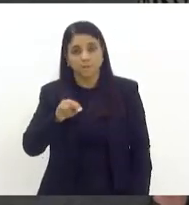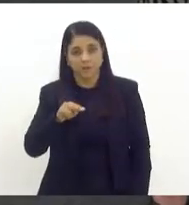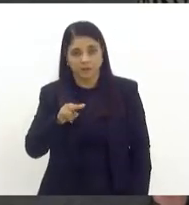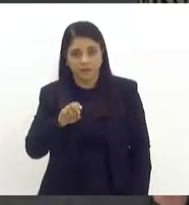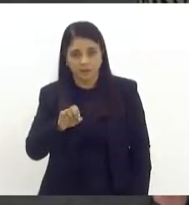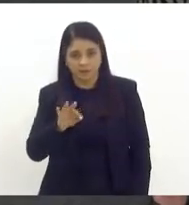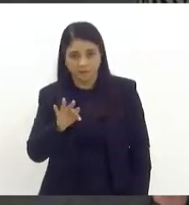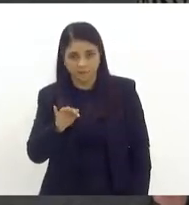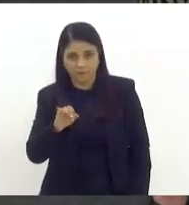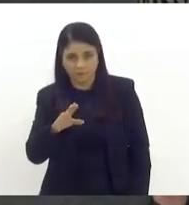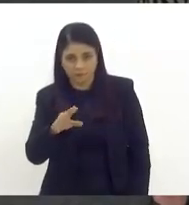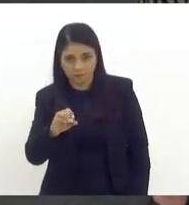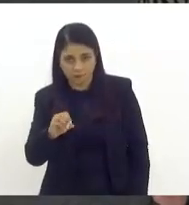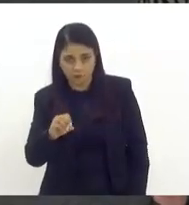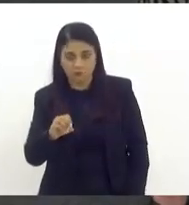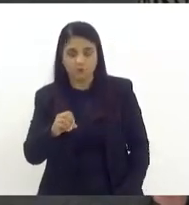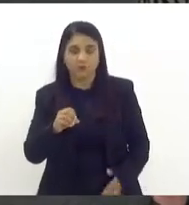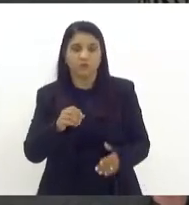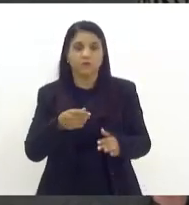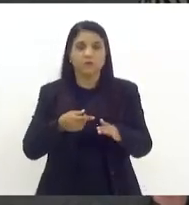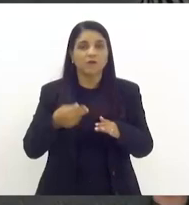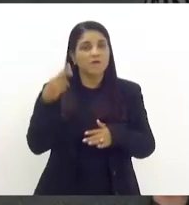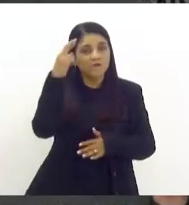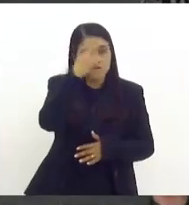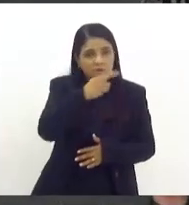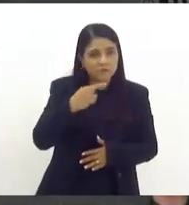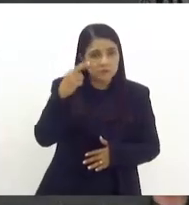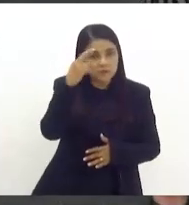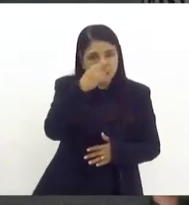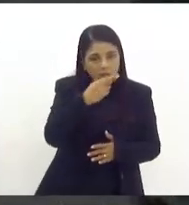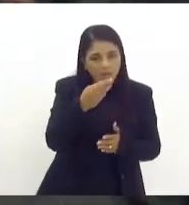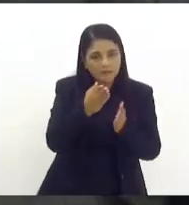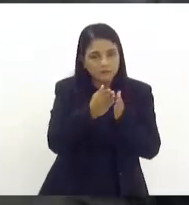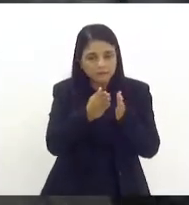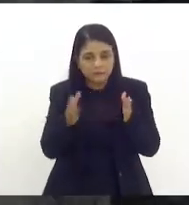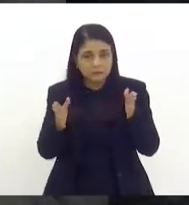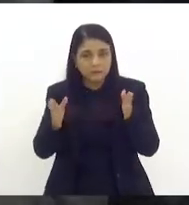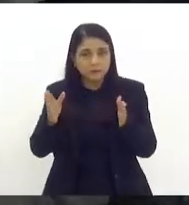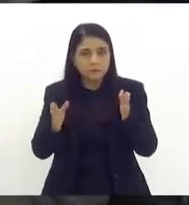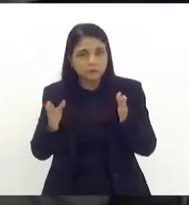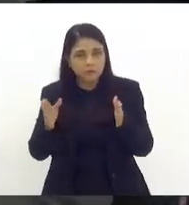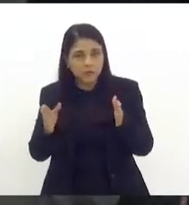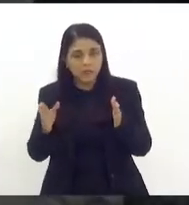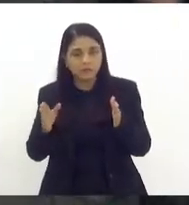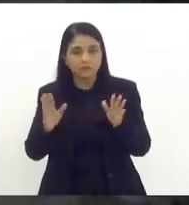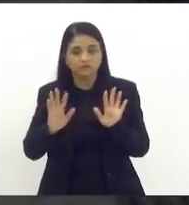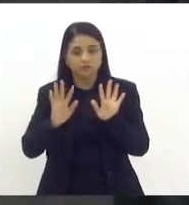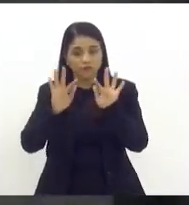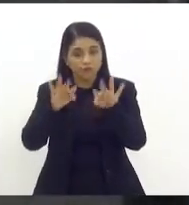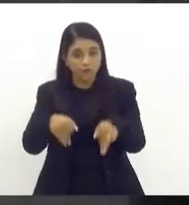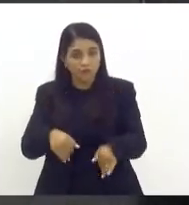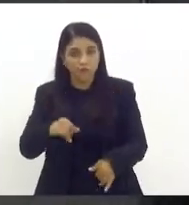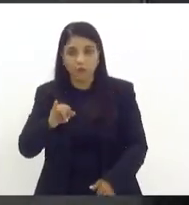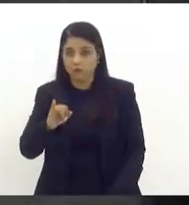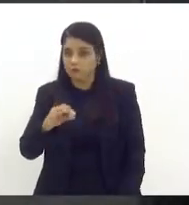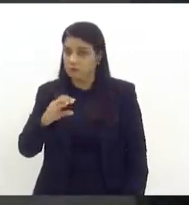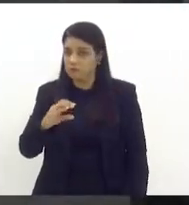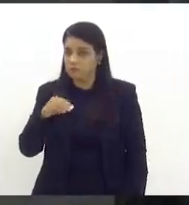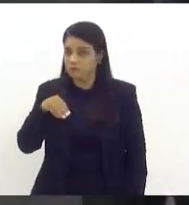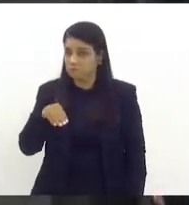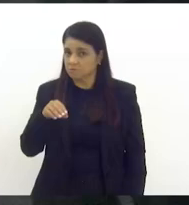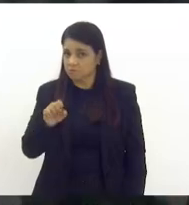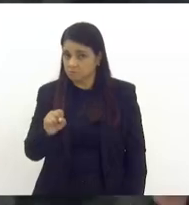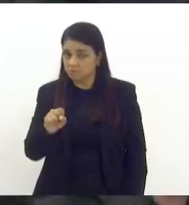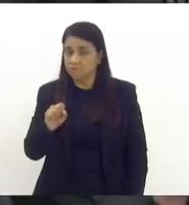dias contados com a extinção do ICMS então é um esforço muito